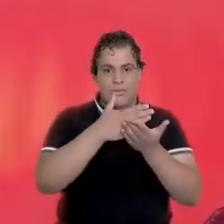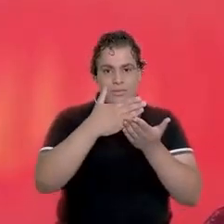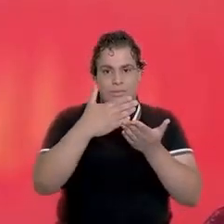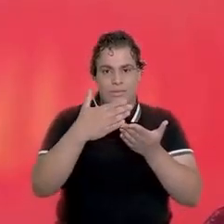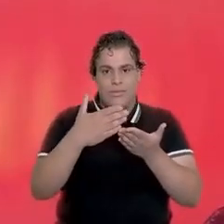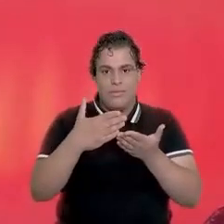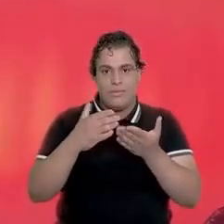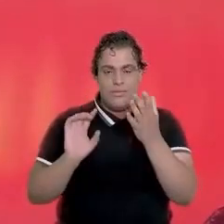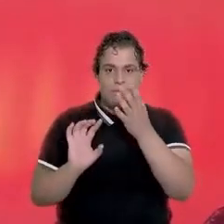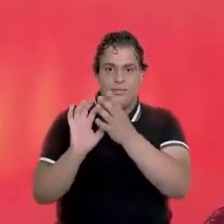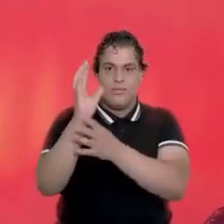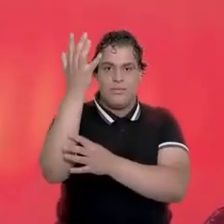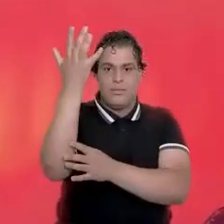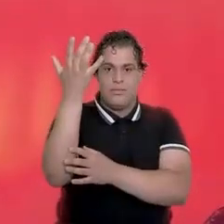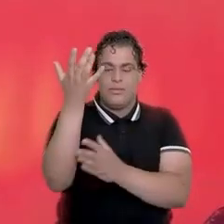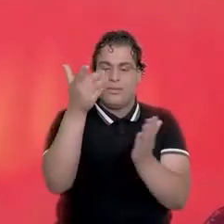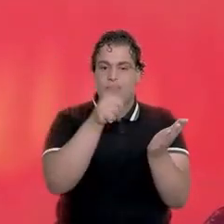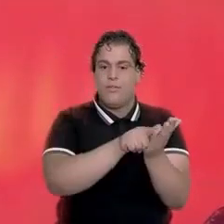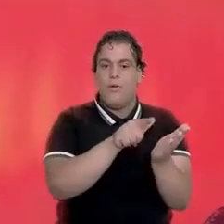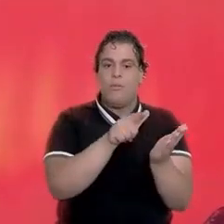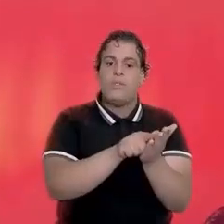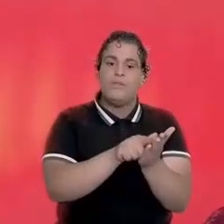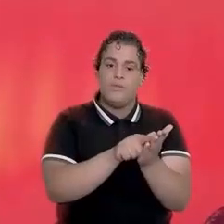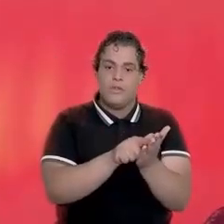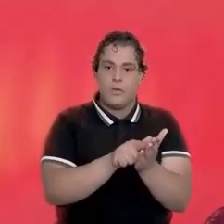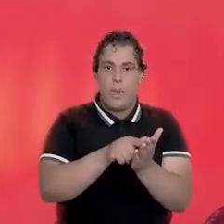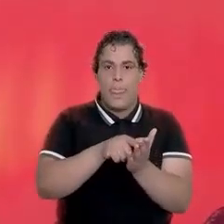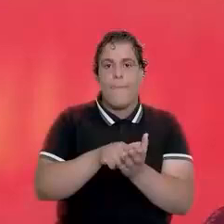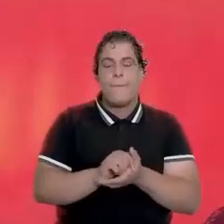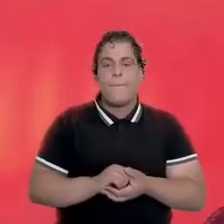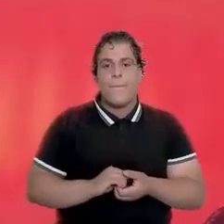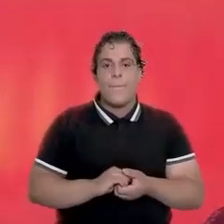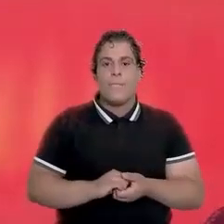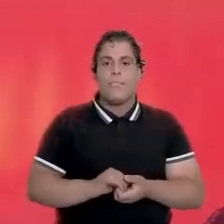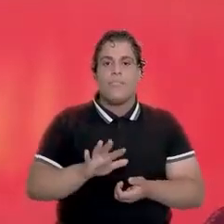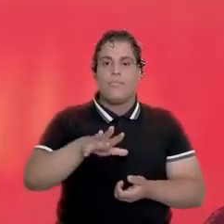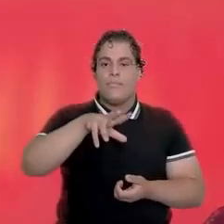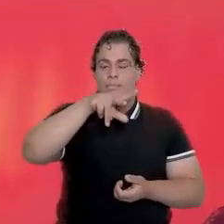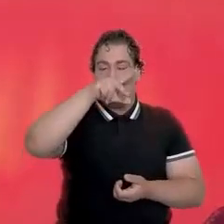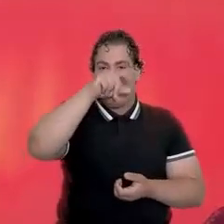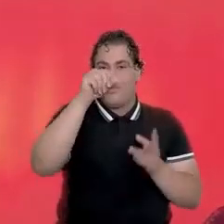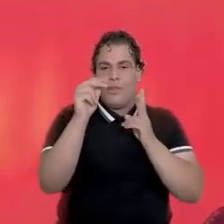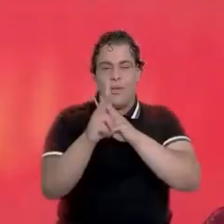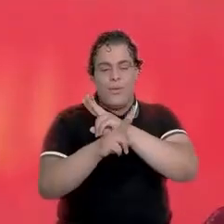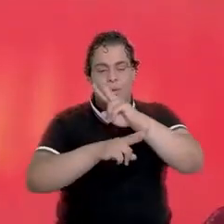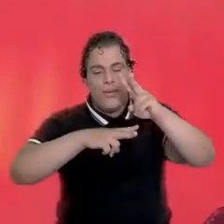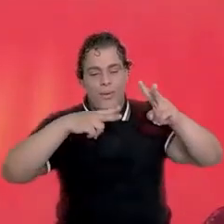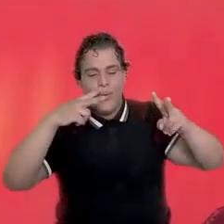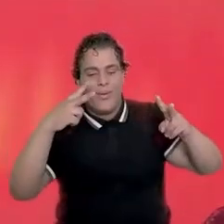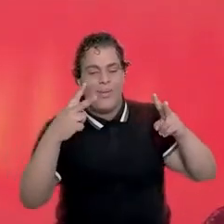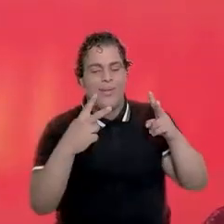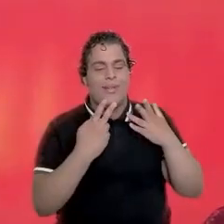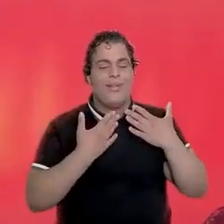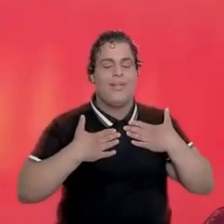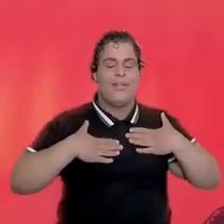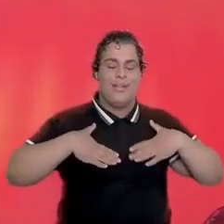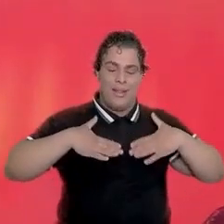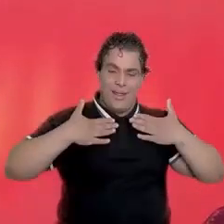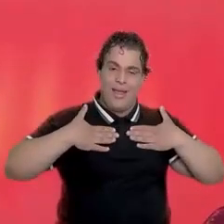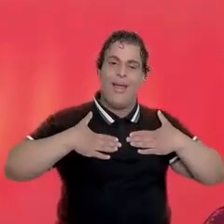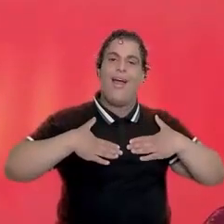para esse lançamento do nosso livro. Brisa leve, segue doce, bem